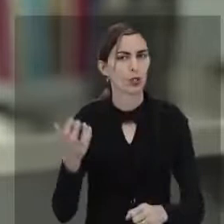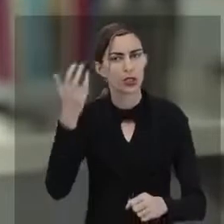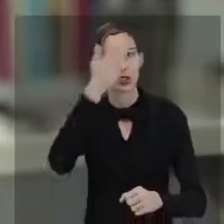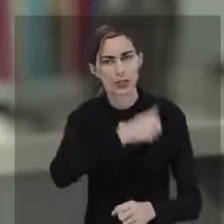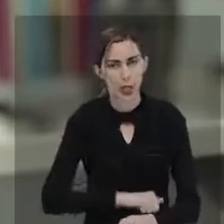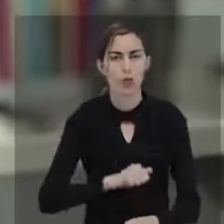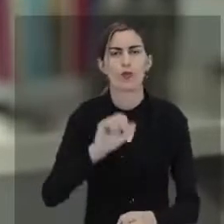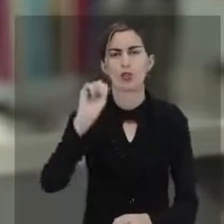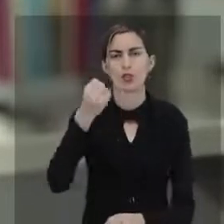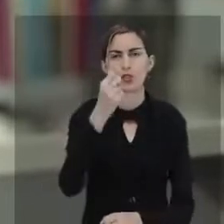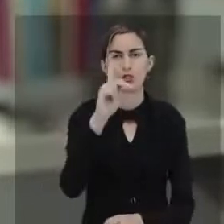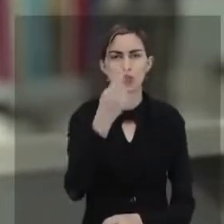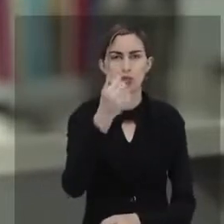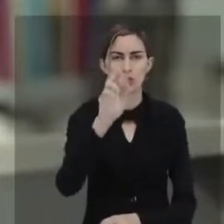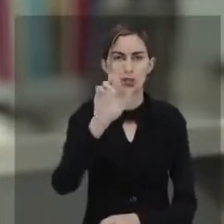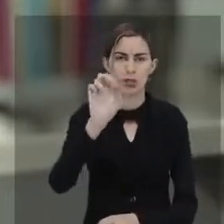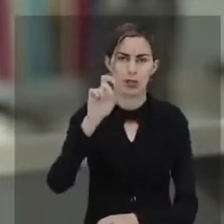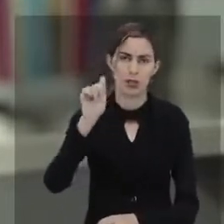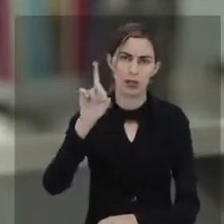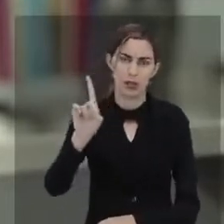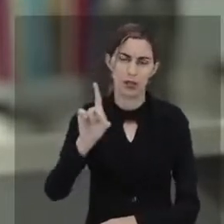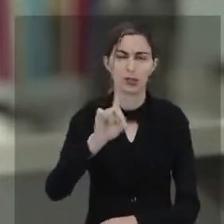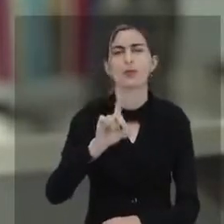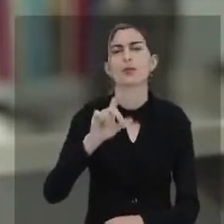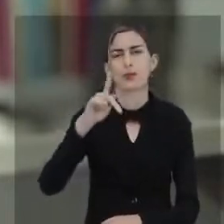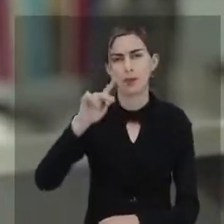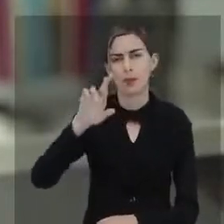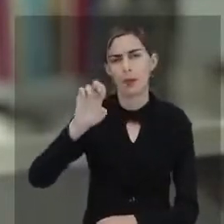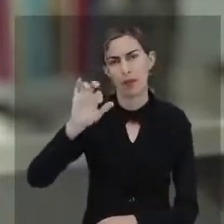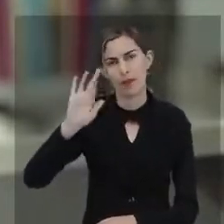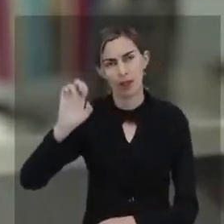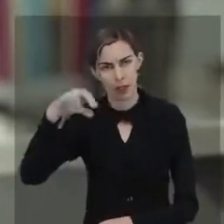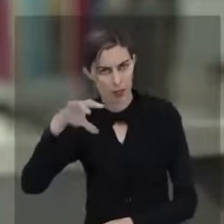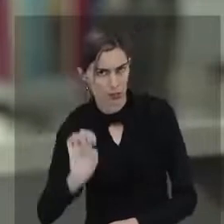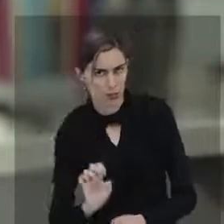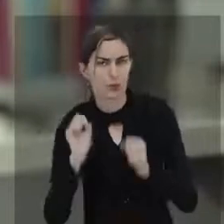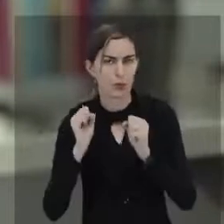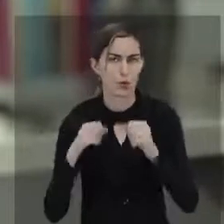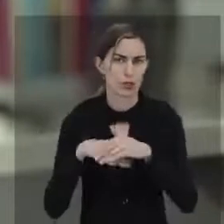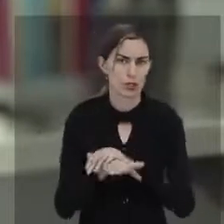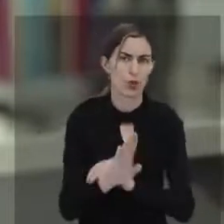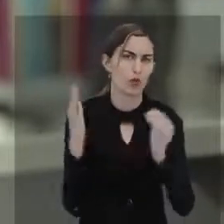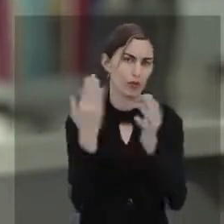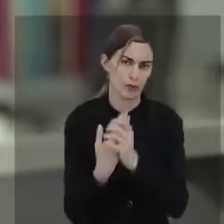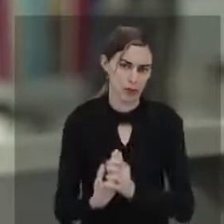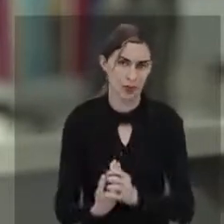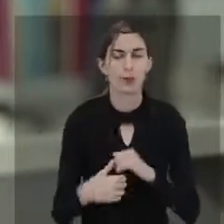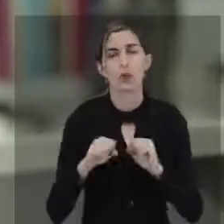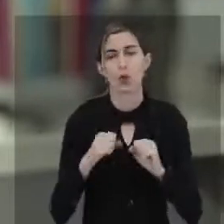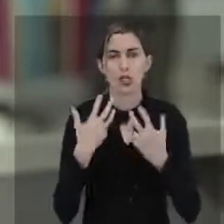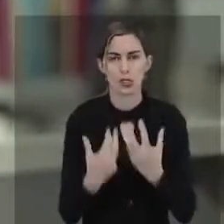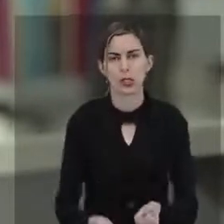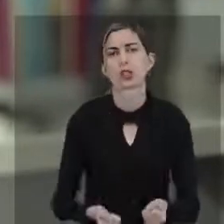Shared Preference. Então imagine que o usuário abriu sua aplicação, clicou no checkbox e disse que aceitava os termos de uso.